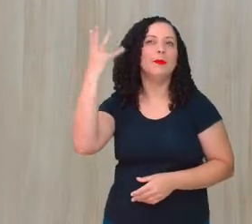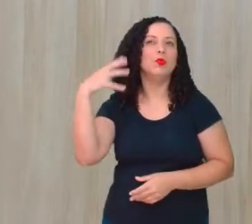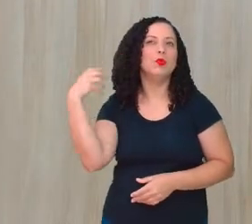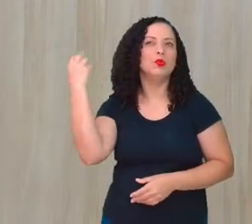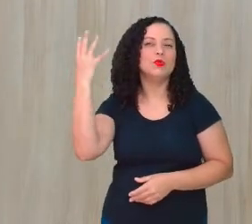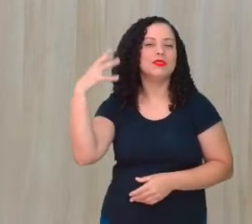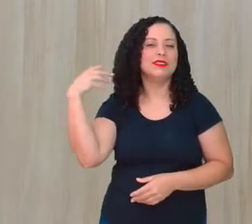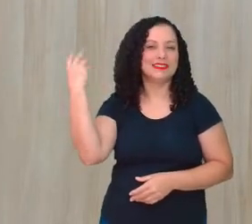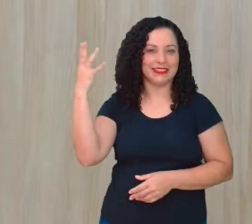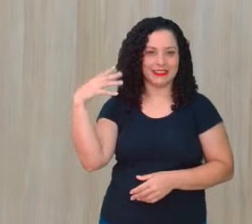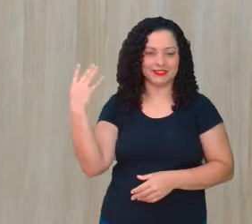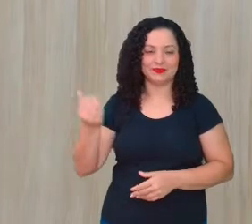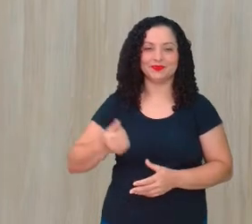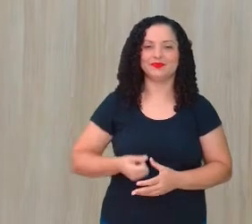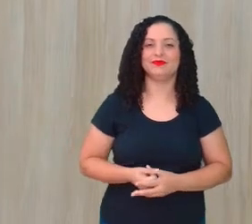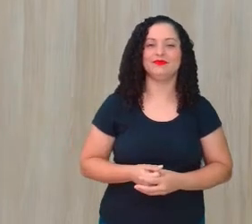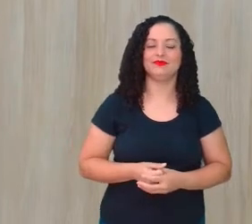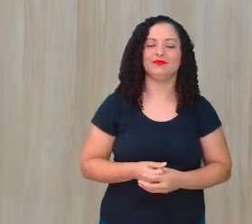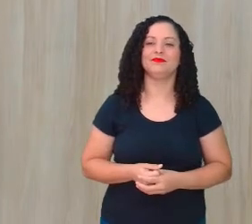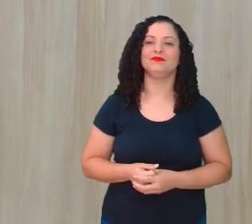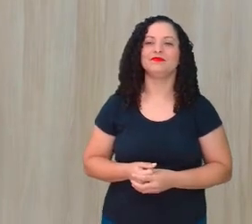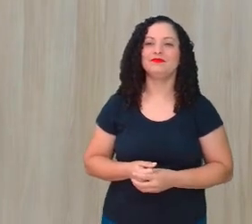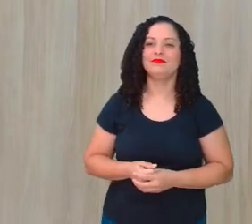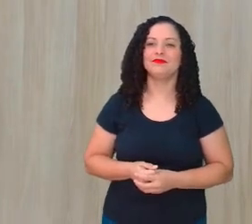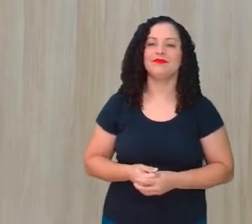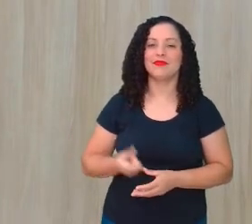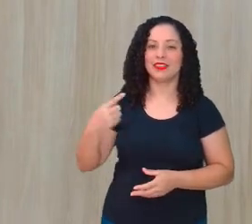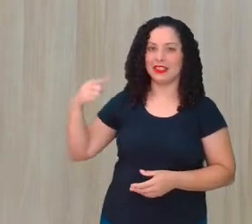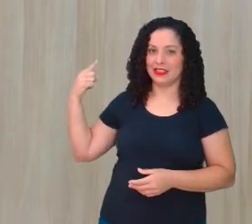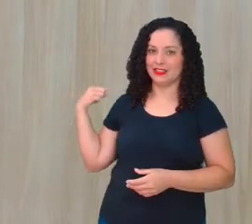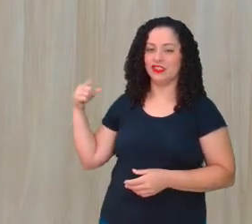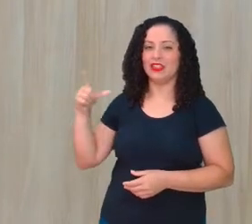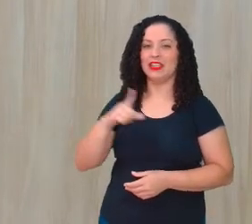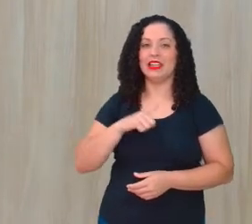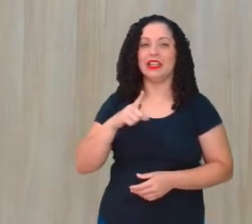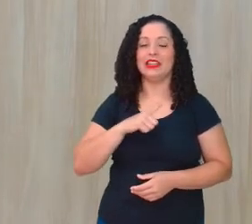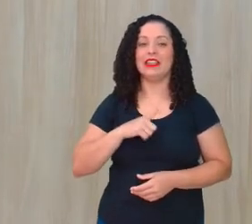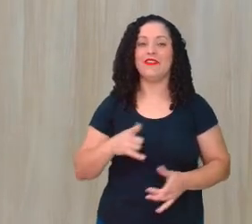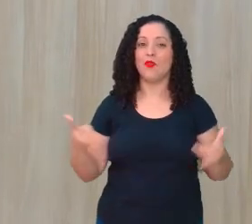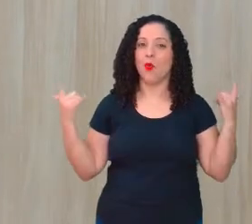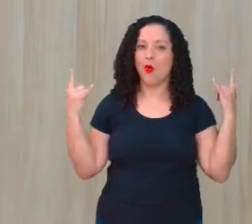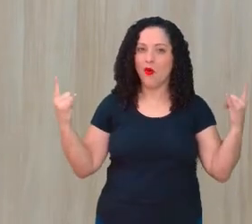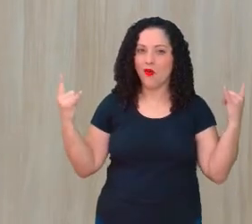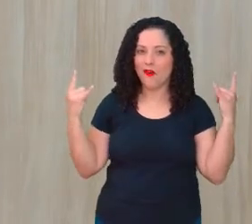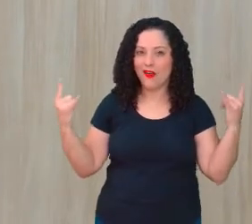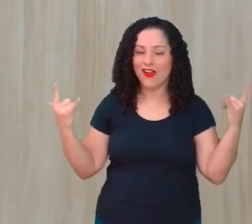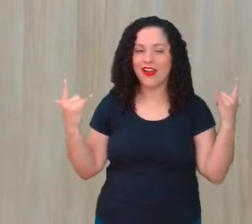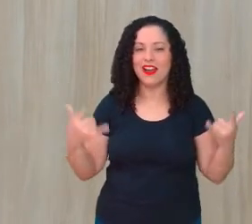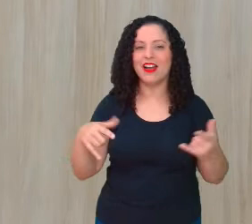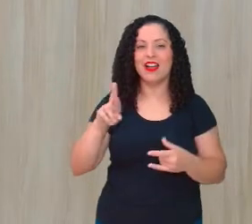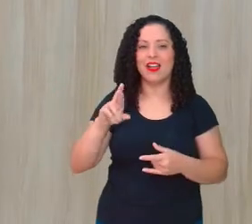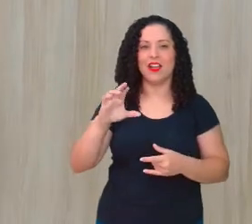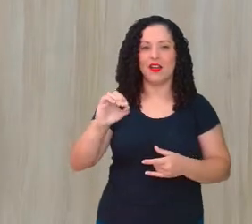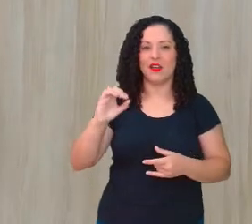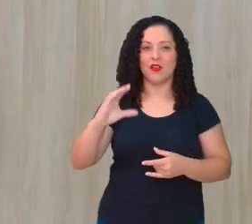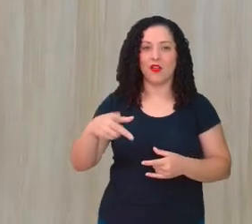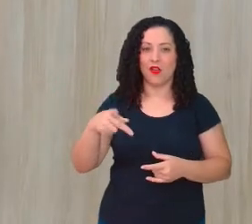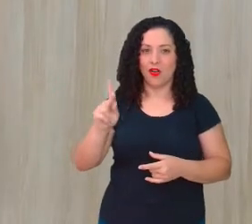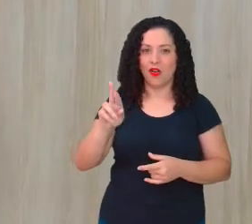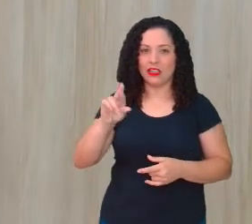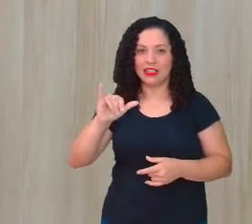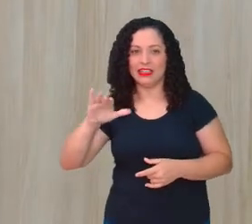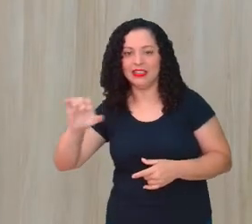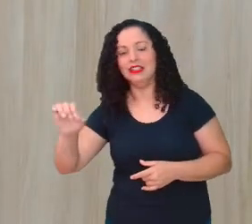Inclusive, recentemente a gente teve aí o Rock in Rio, e pra gente entrar no clima